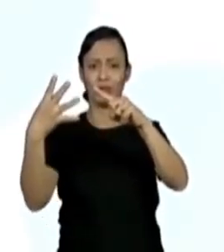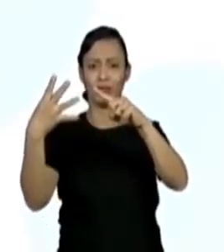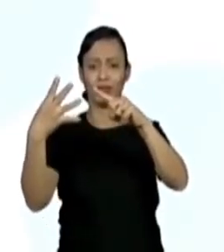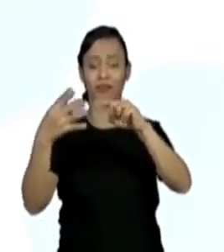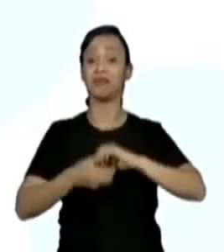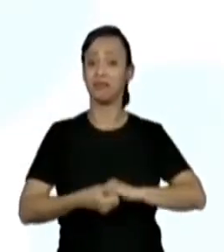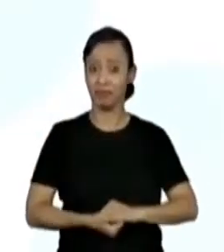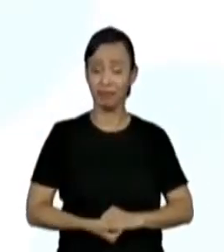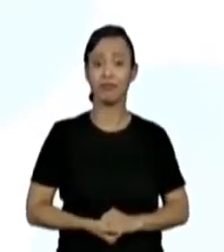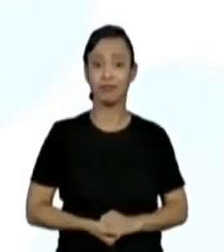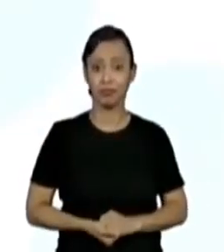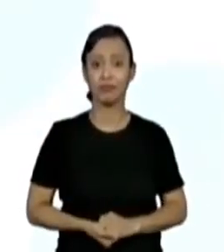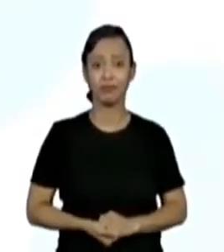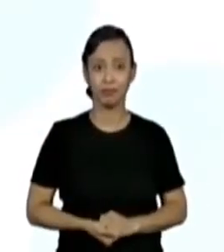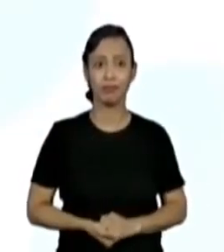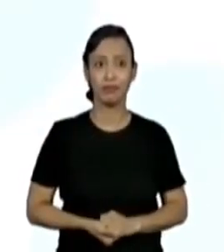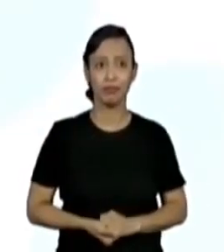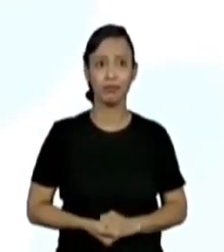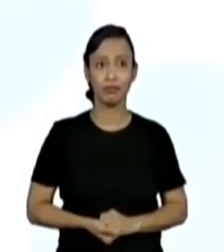aqui